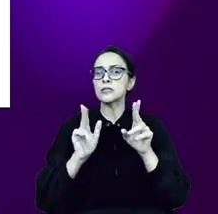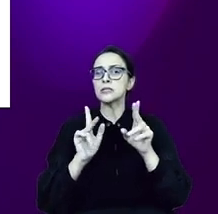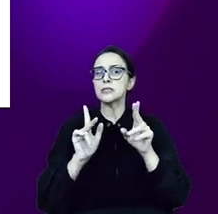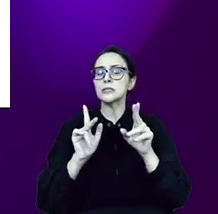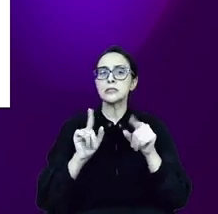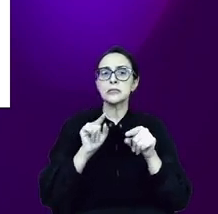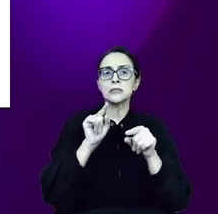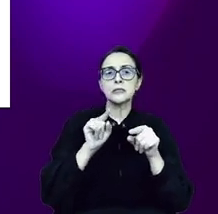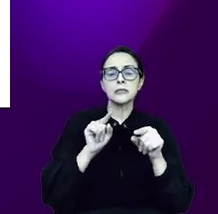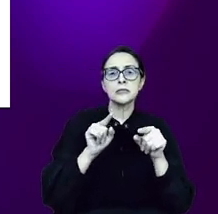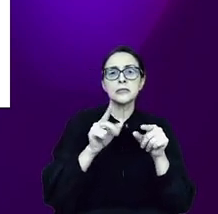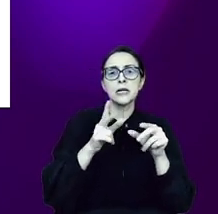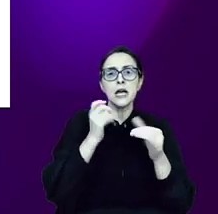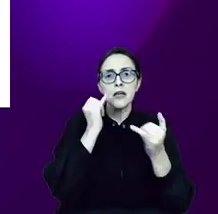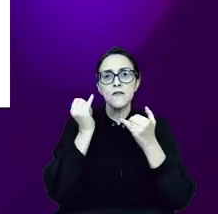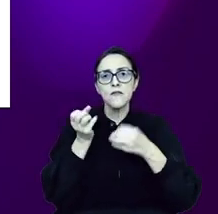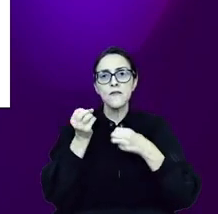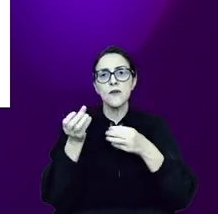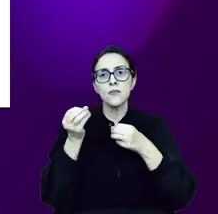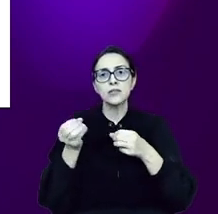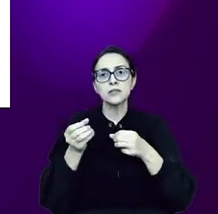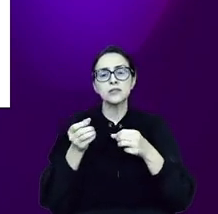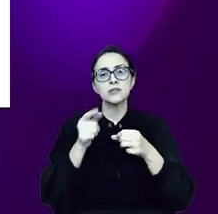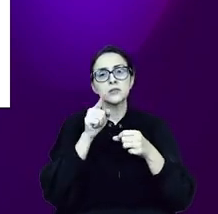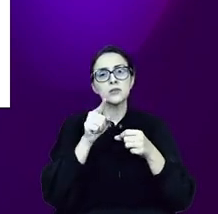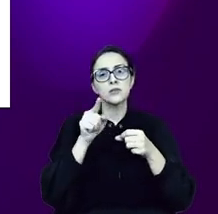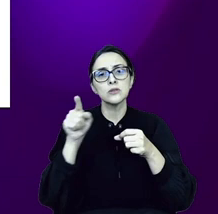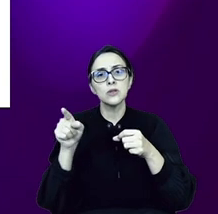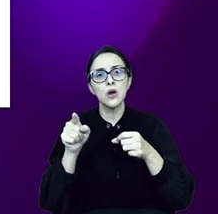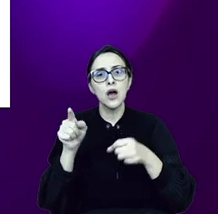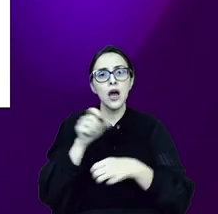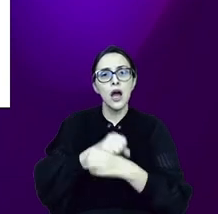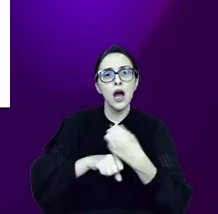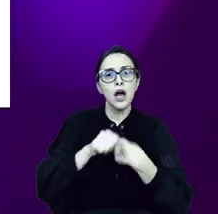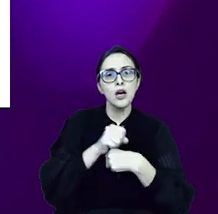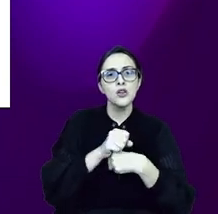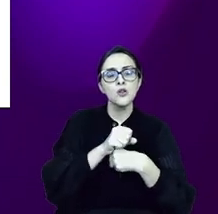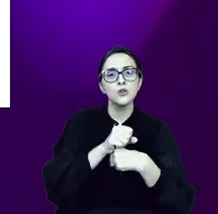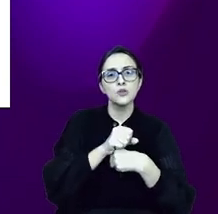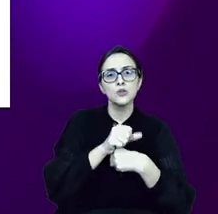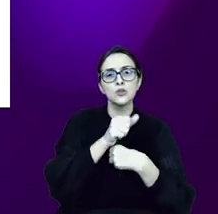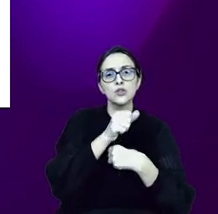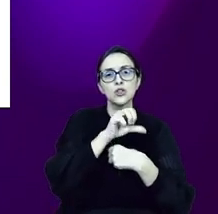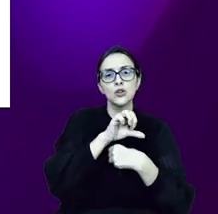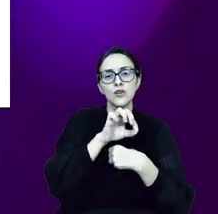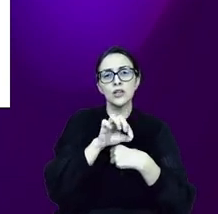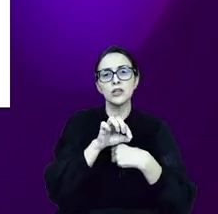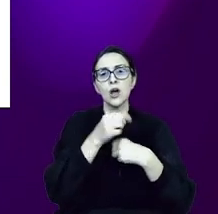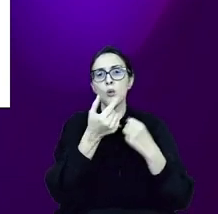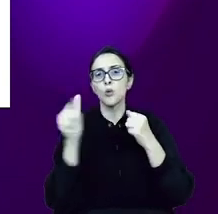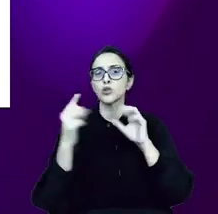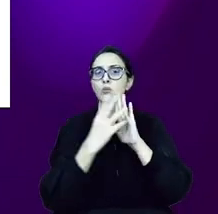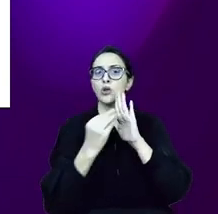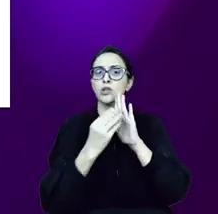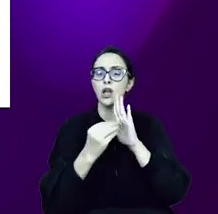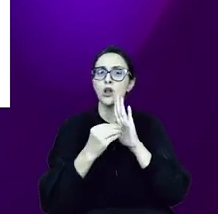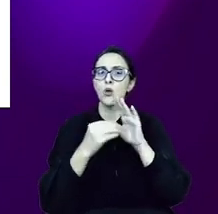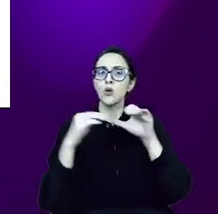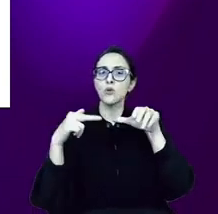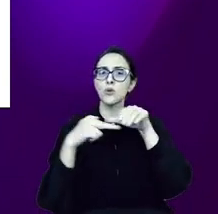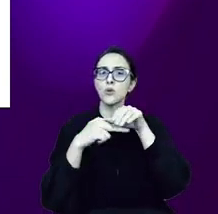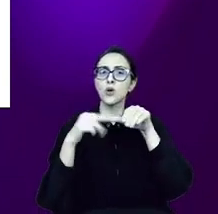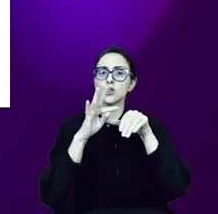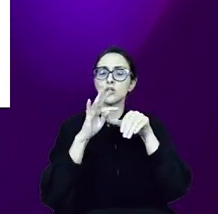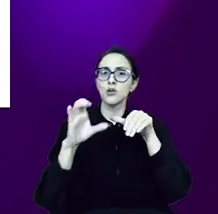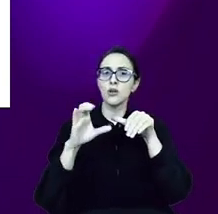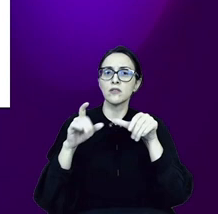confirmamos as informações do professor Zunkeller dos anos 90, aí com outro modelo tomográfico, mas mostrando que os desvios de estrutura da linha